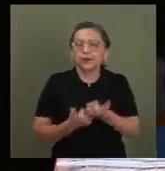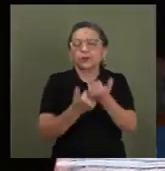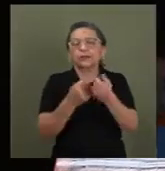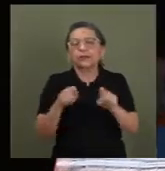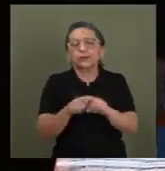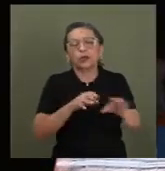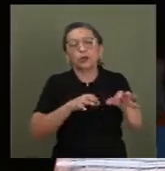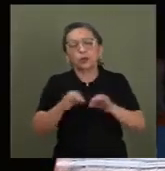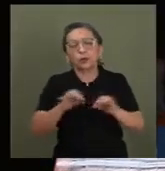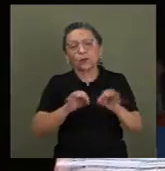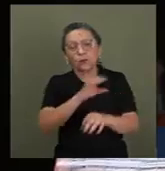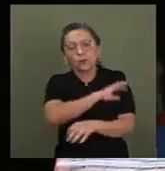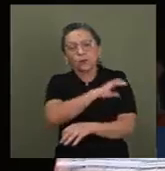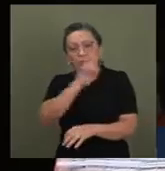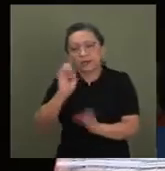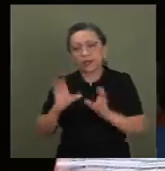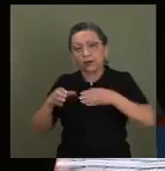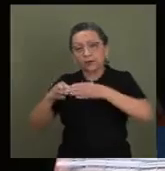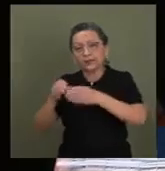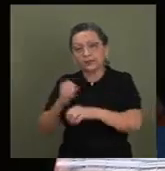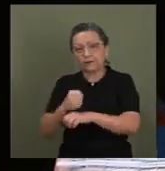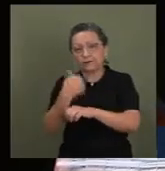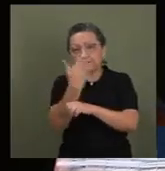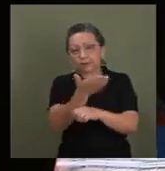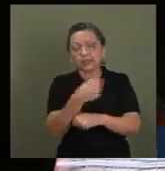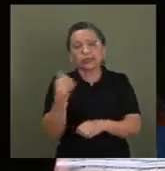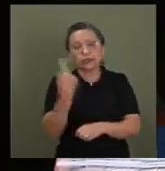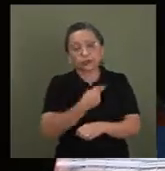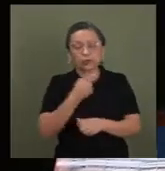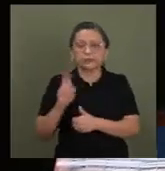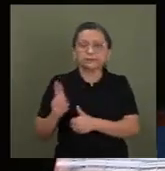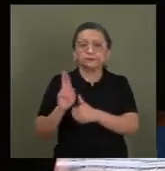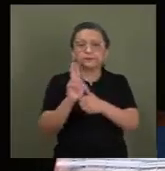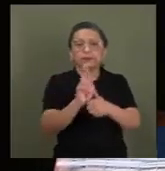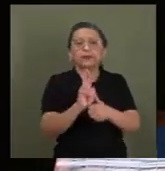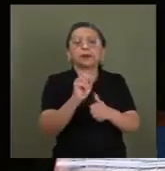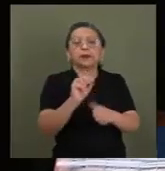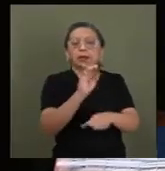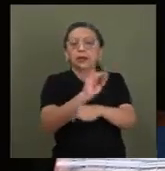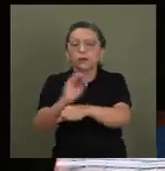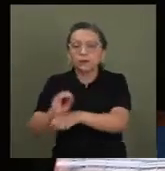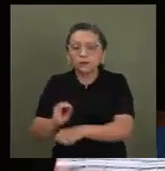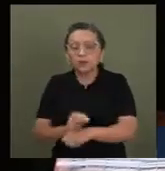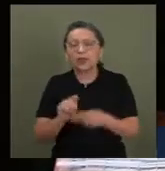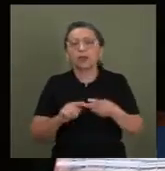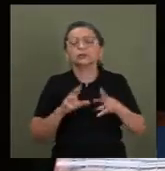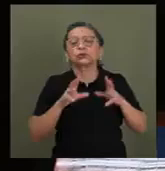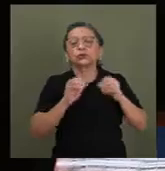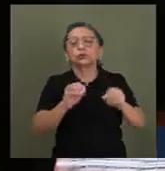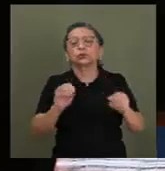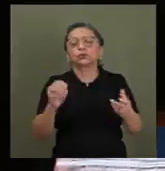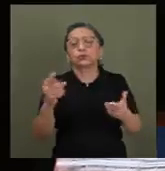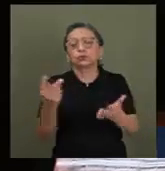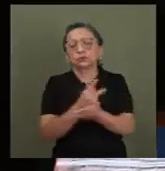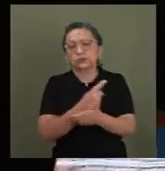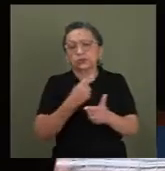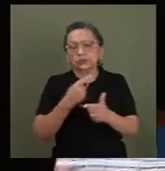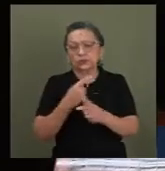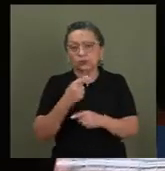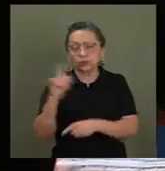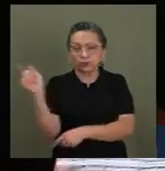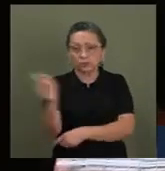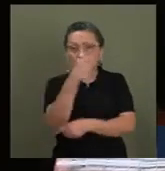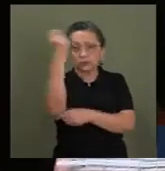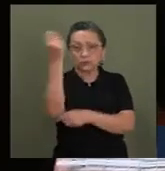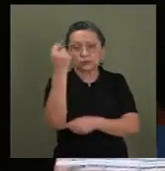né? Que nós, a comissão externa que nós representamos para cuidar da situação do Rio Grande do Sul devido